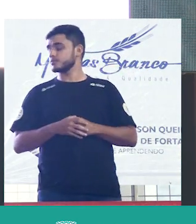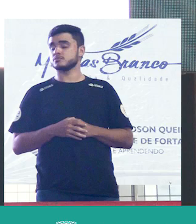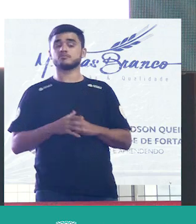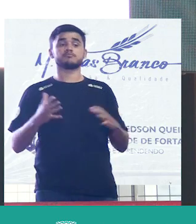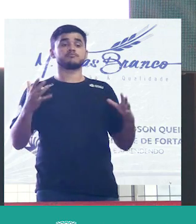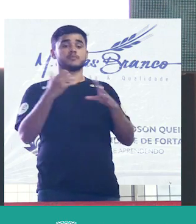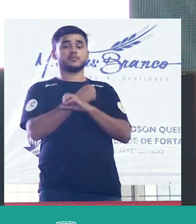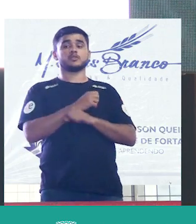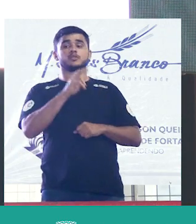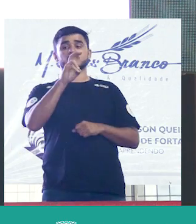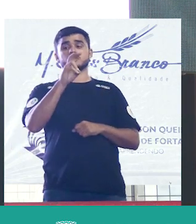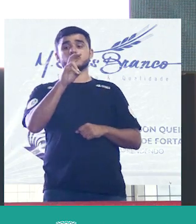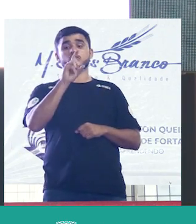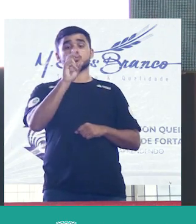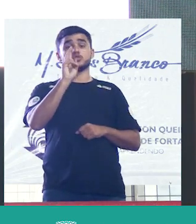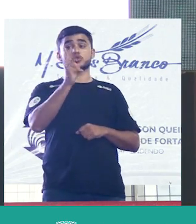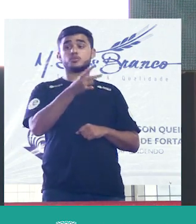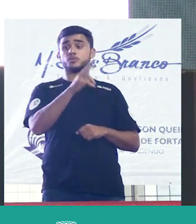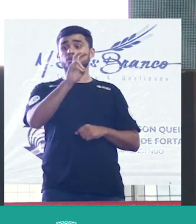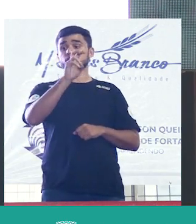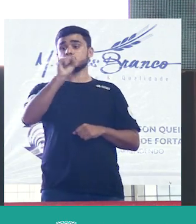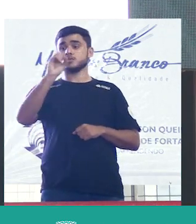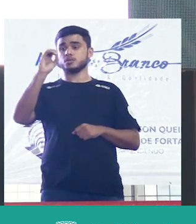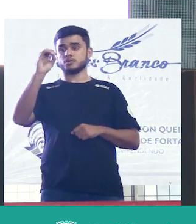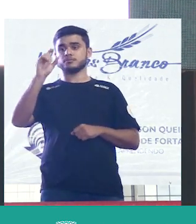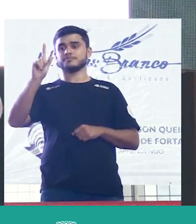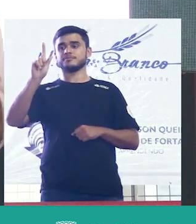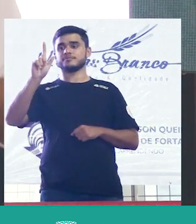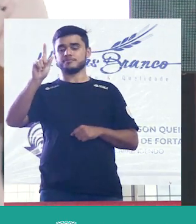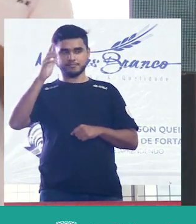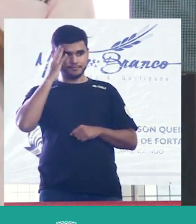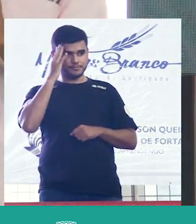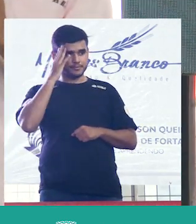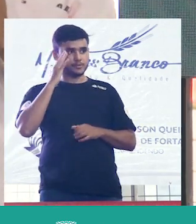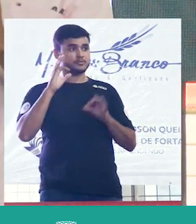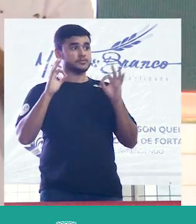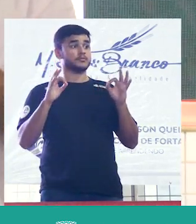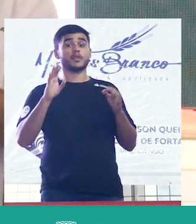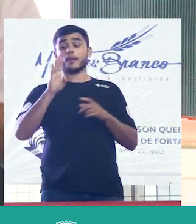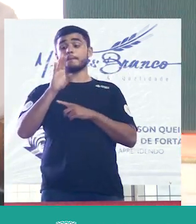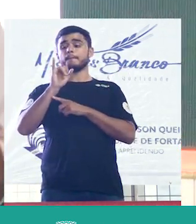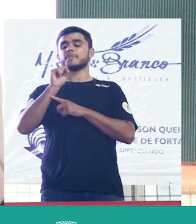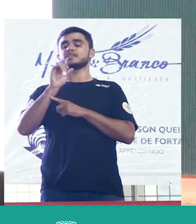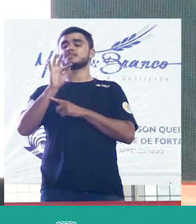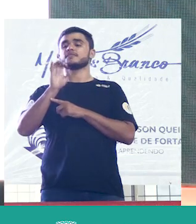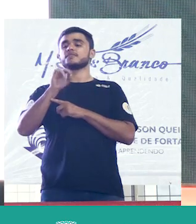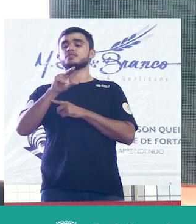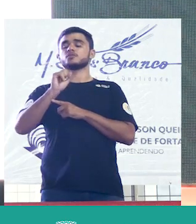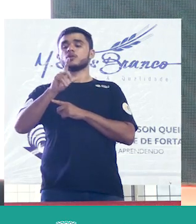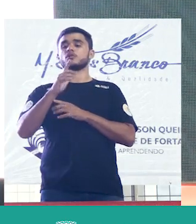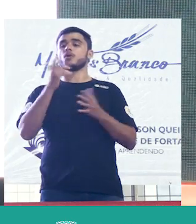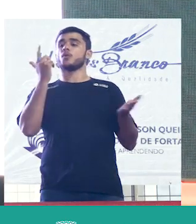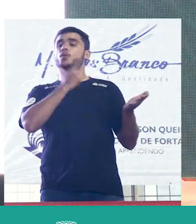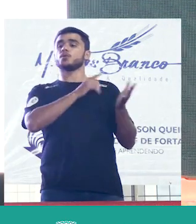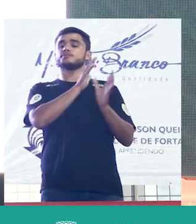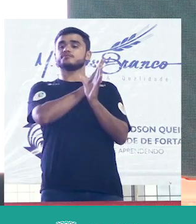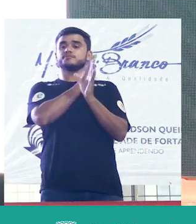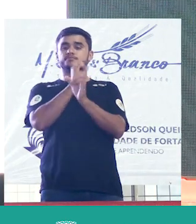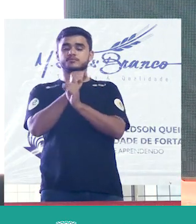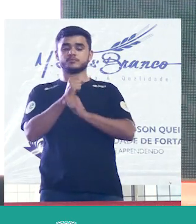a 2.280 gramas. Então essa é a massa de bisfenol que eu estava esperando